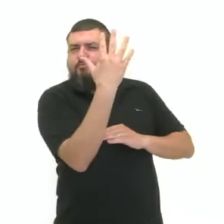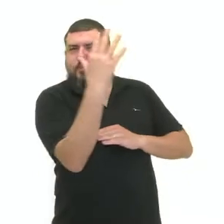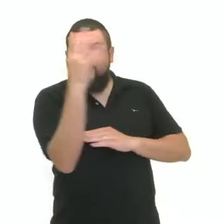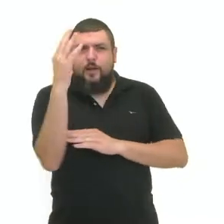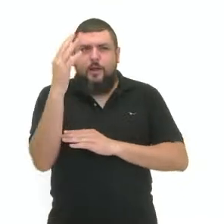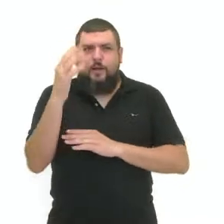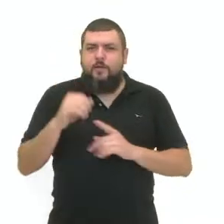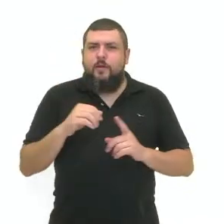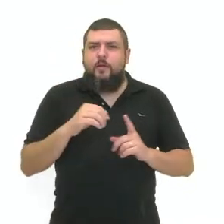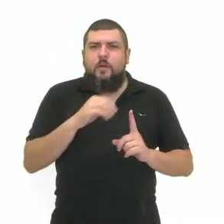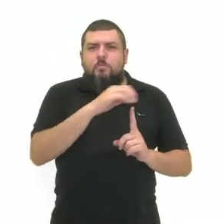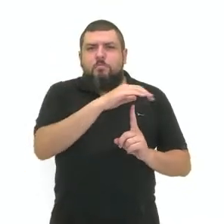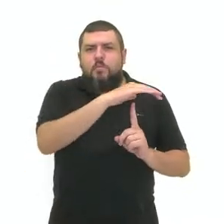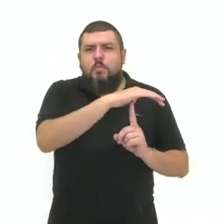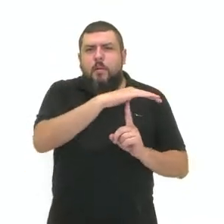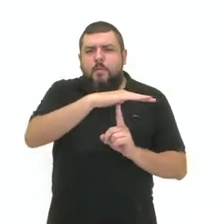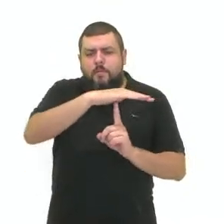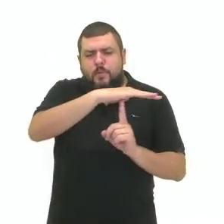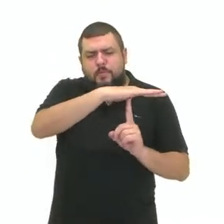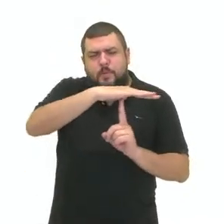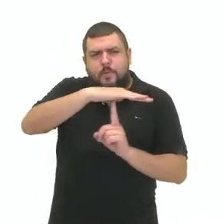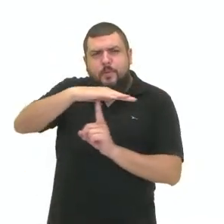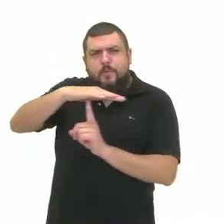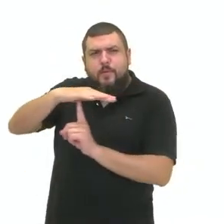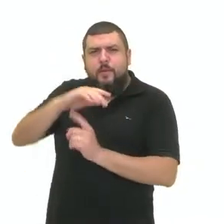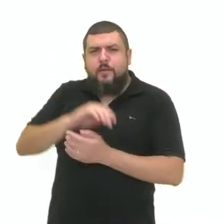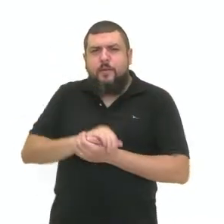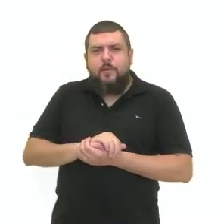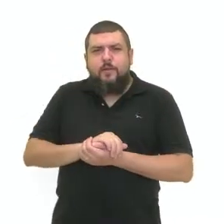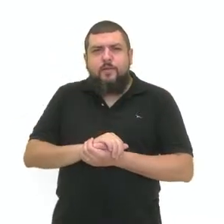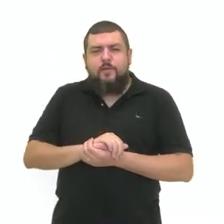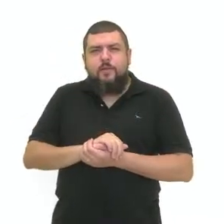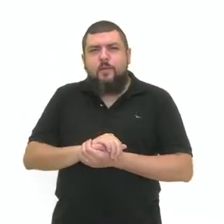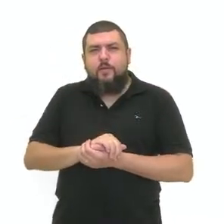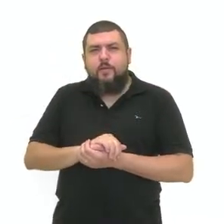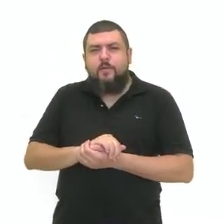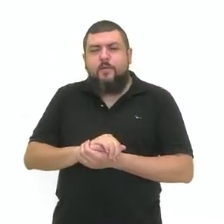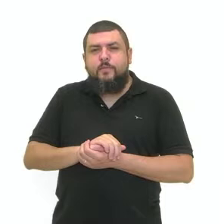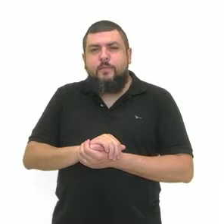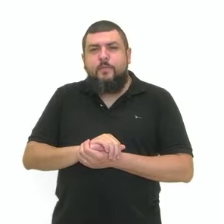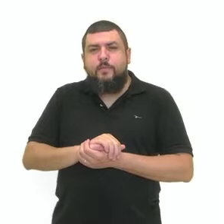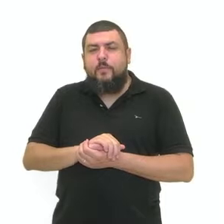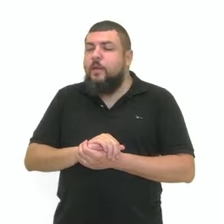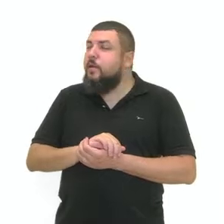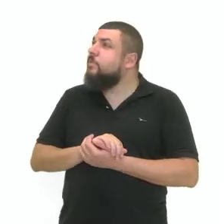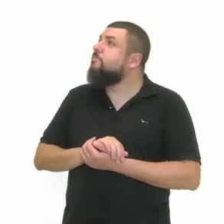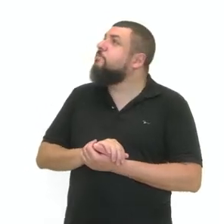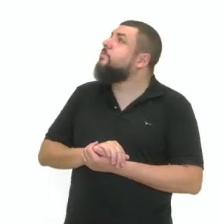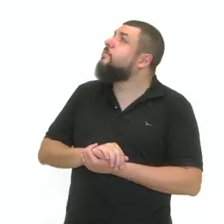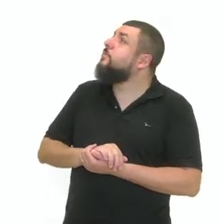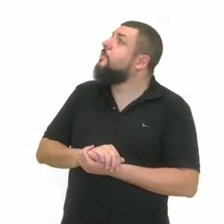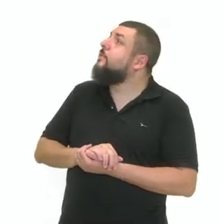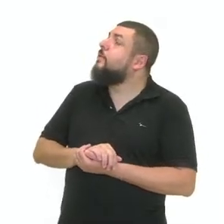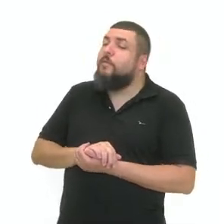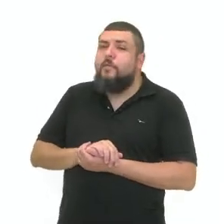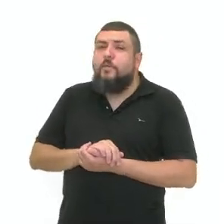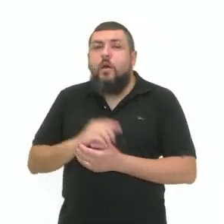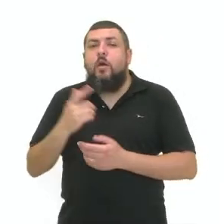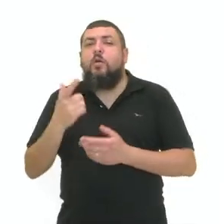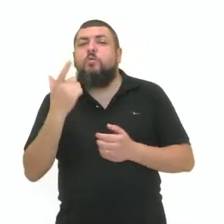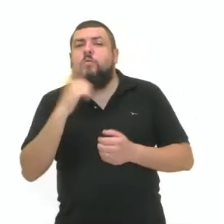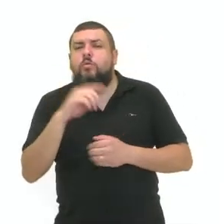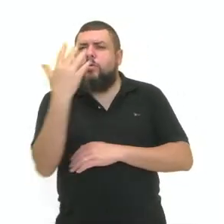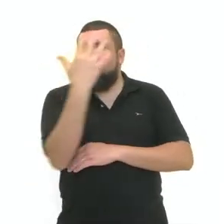de uma região mais semiárida, né? Plantas que conseguem guardar a água dentro de si e passar tempos aí sem água,